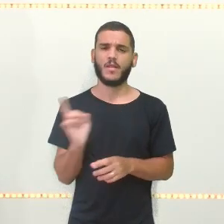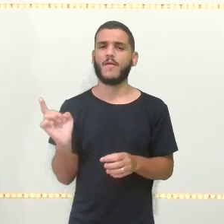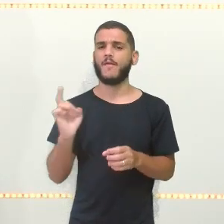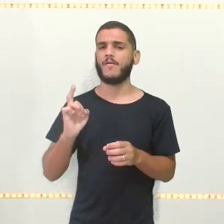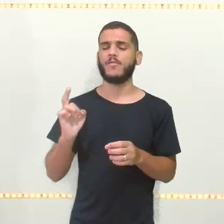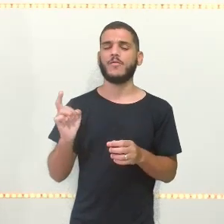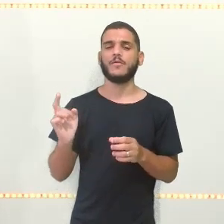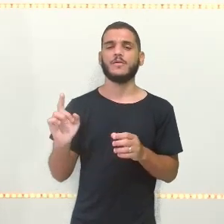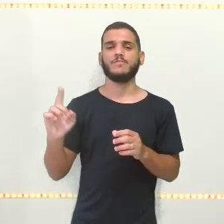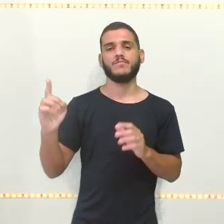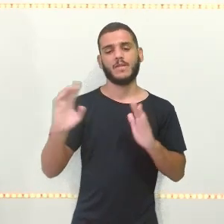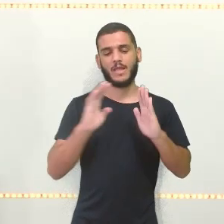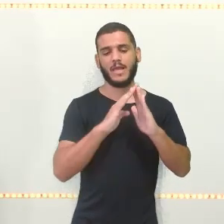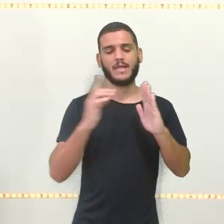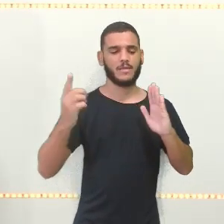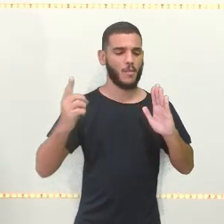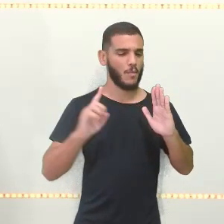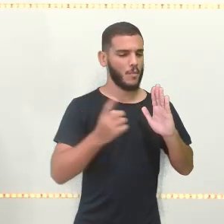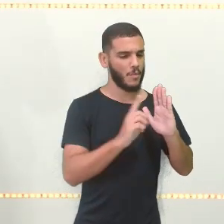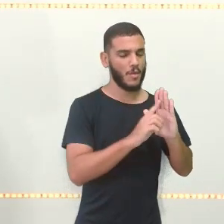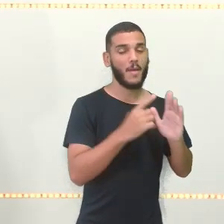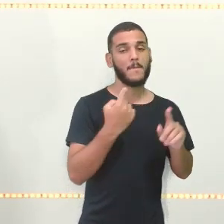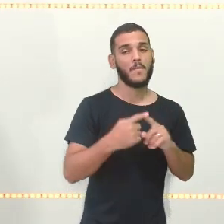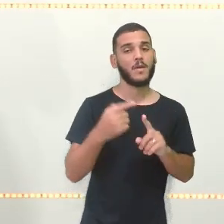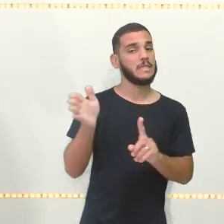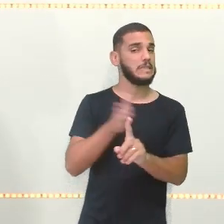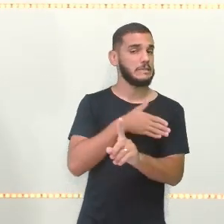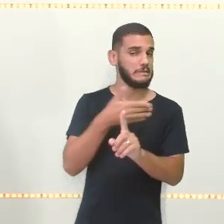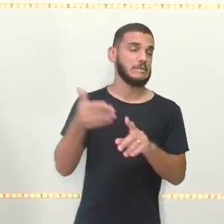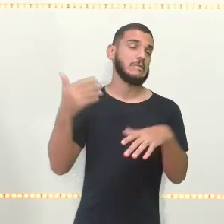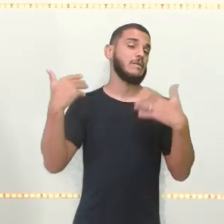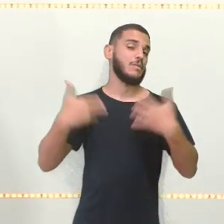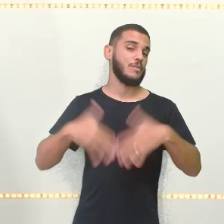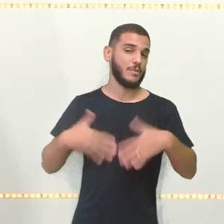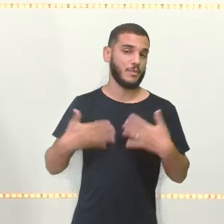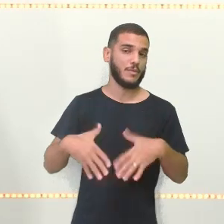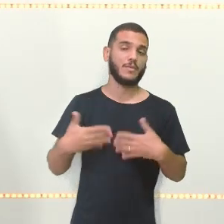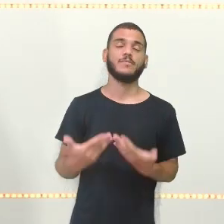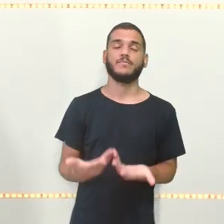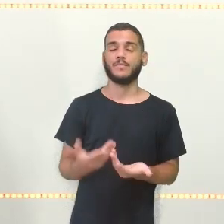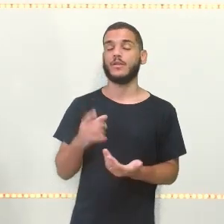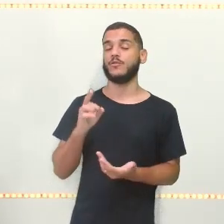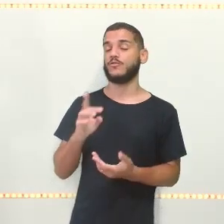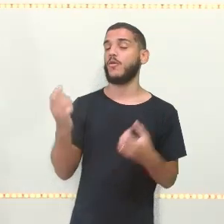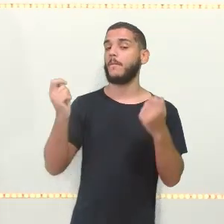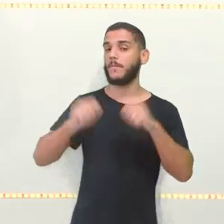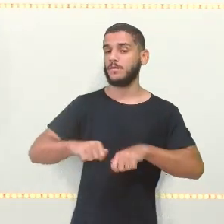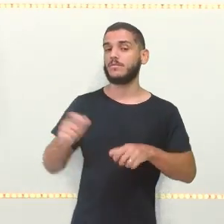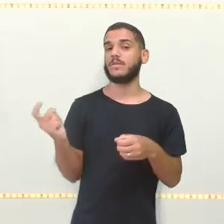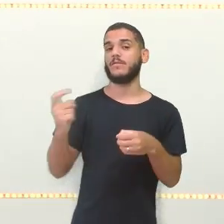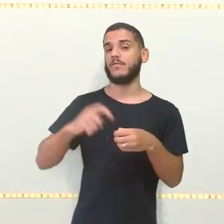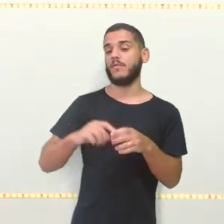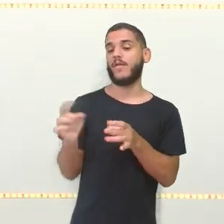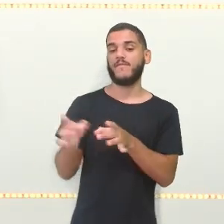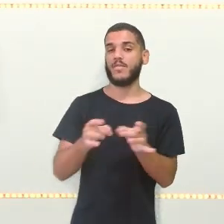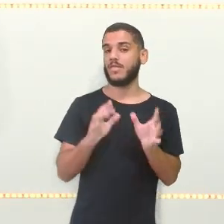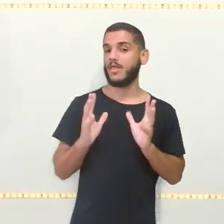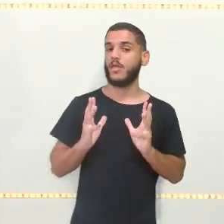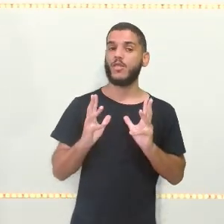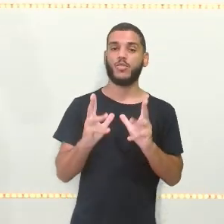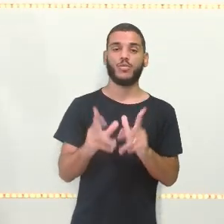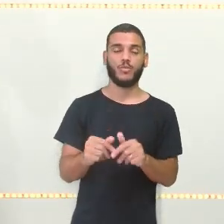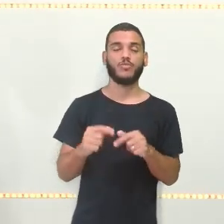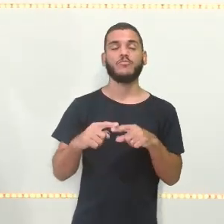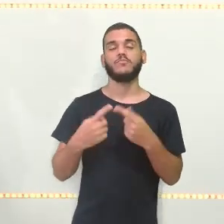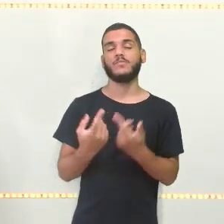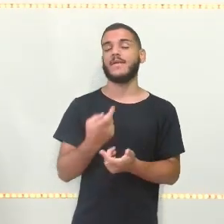Para não apanhar. Porque quem deu os fósforos para ela disse que ela só voltasse depois que vendesse tudo. Só que